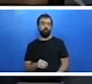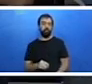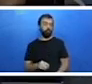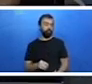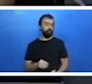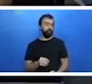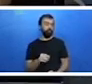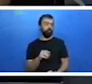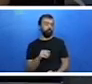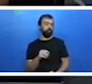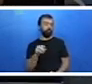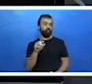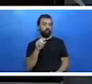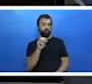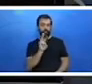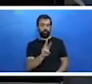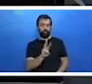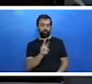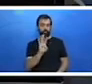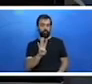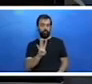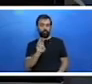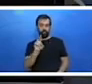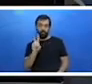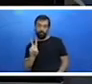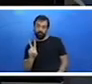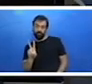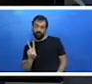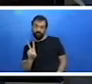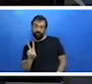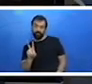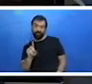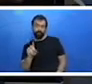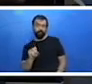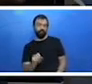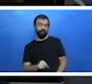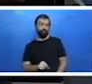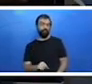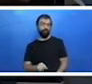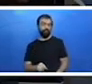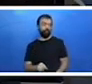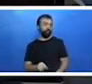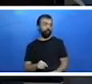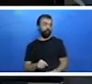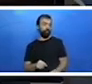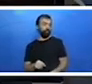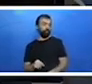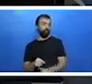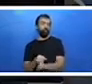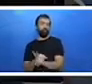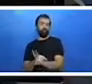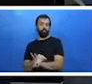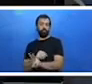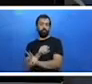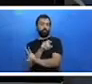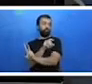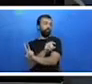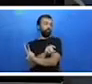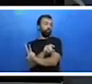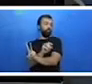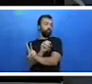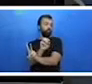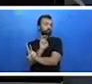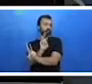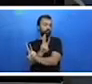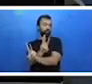acaba aqui no 2. Então, a vírgula estaria aqui no 2. Só que eu vou dividir. Vou voltar